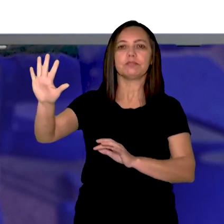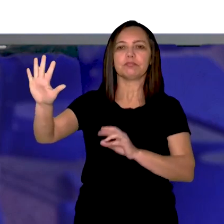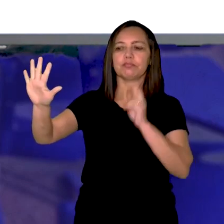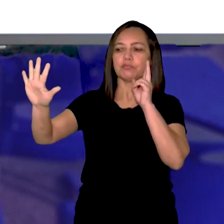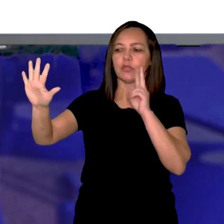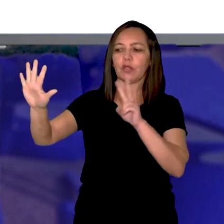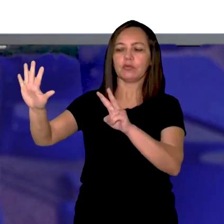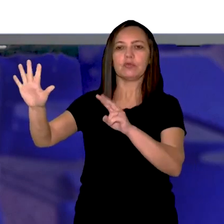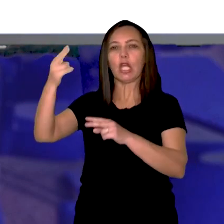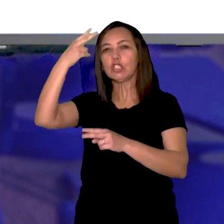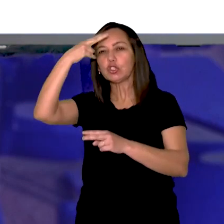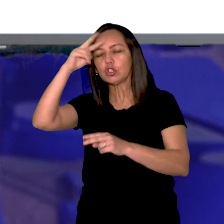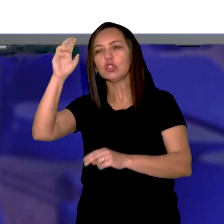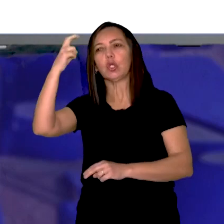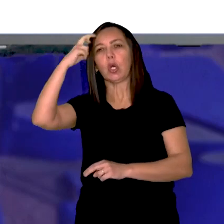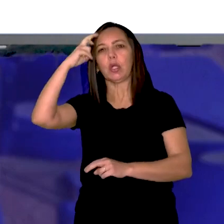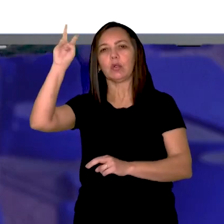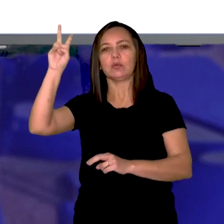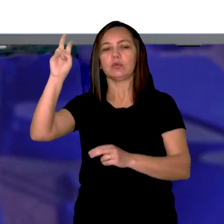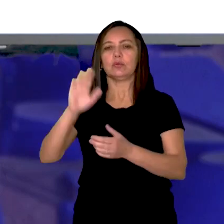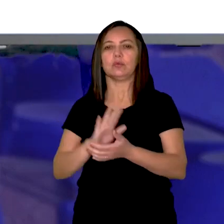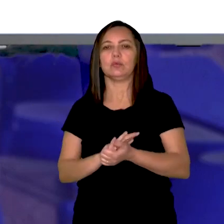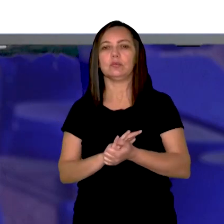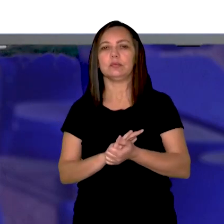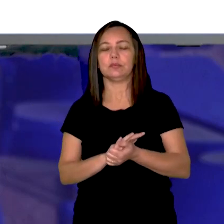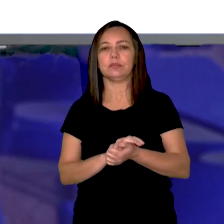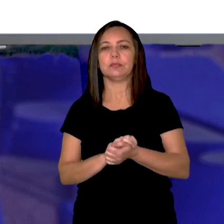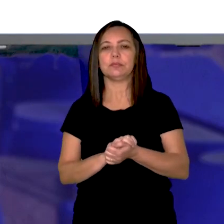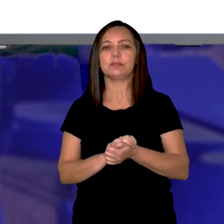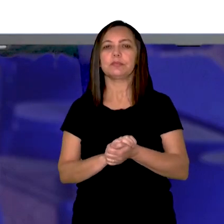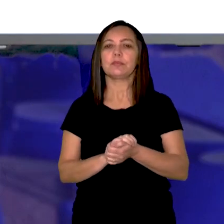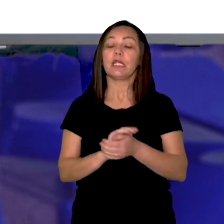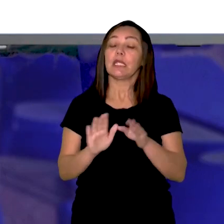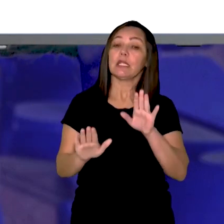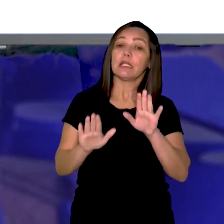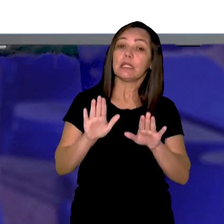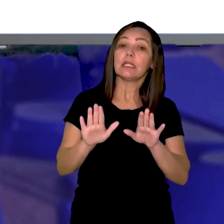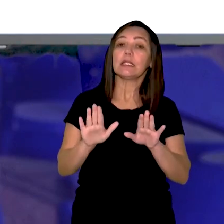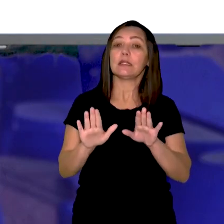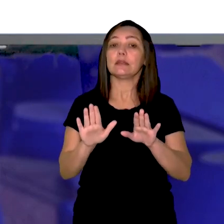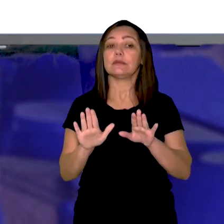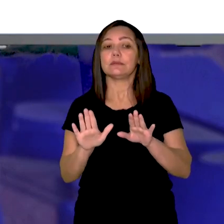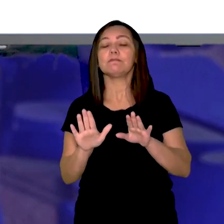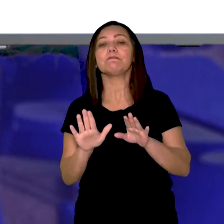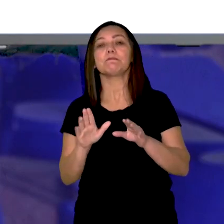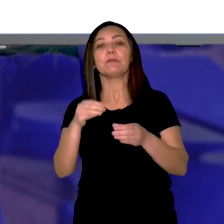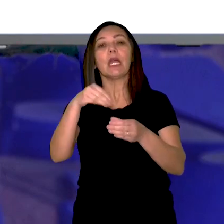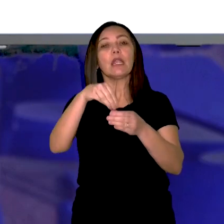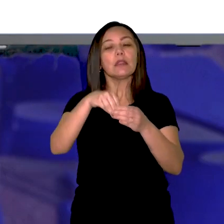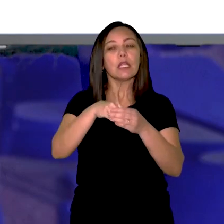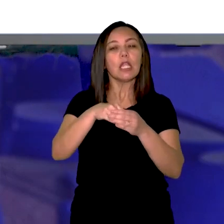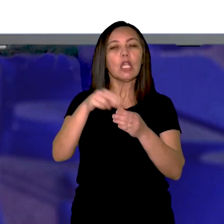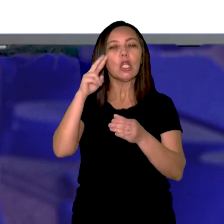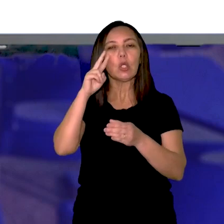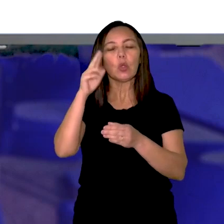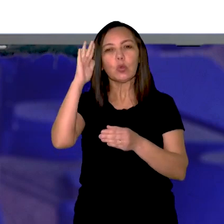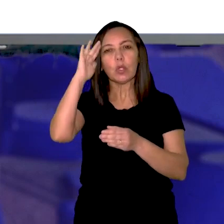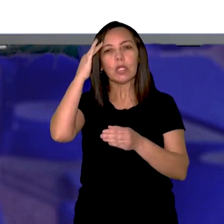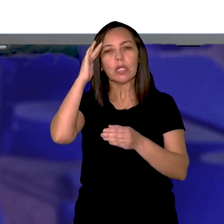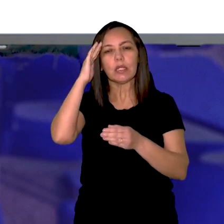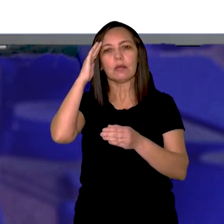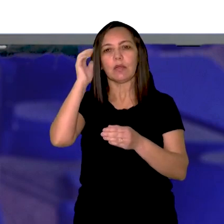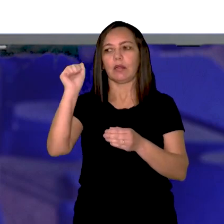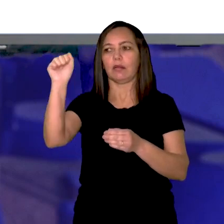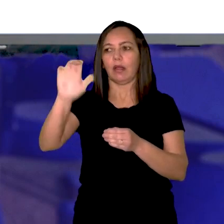europeia de história, de cultura. E, geralmente, é dentro dessa visão